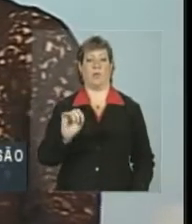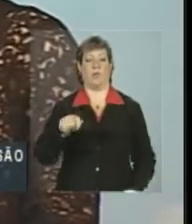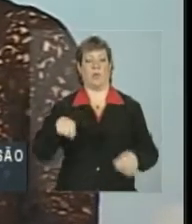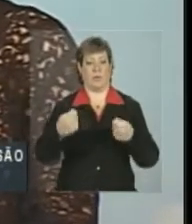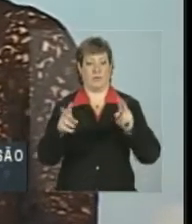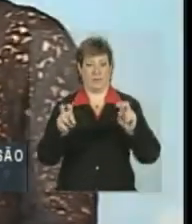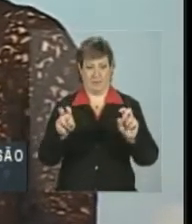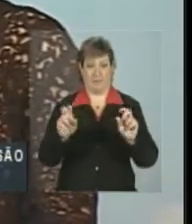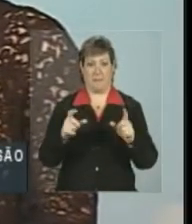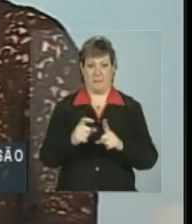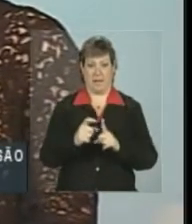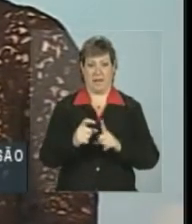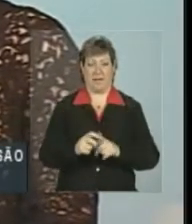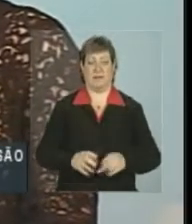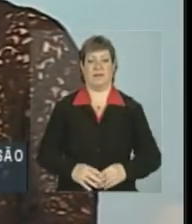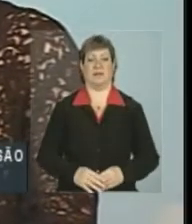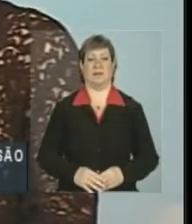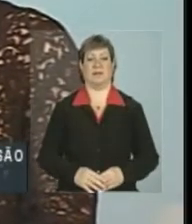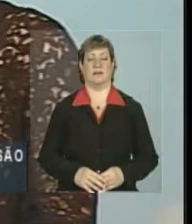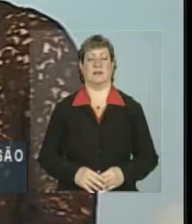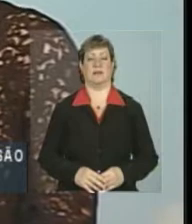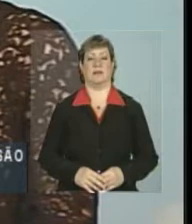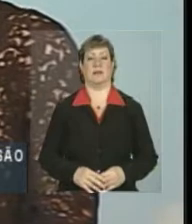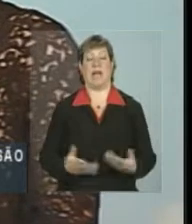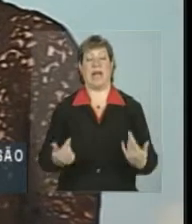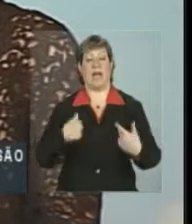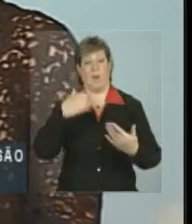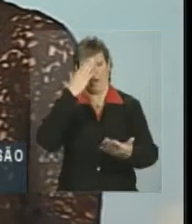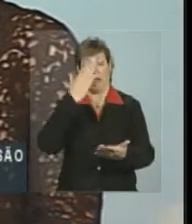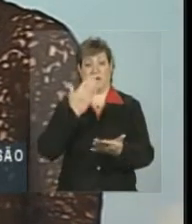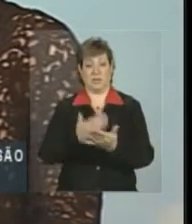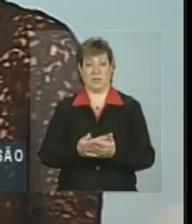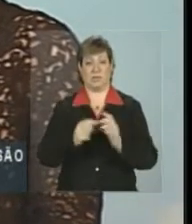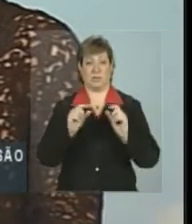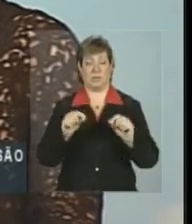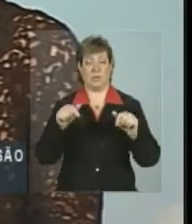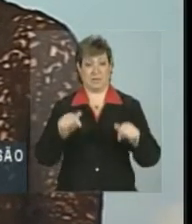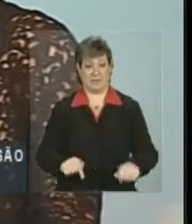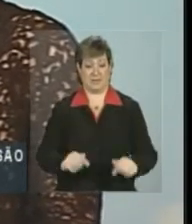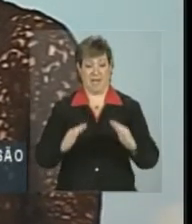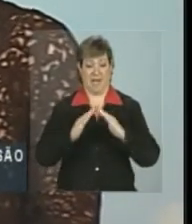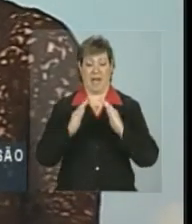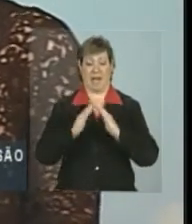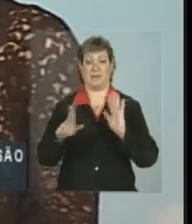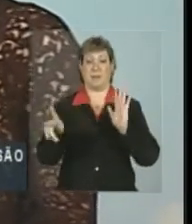Eu acredito que a questão da casa própria é uma questão